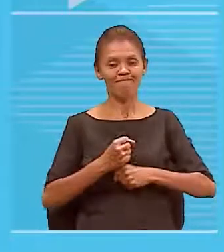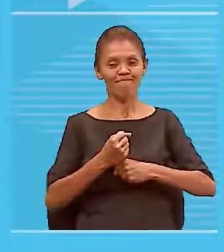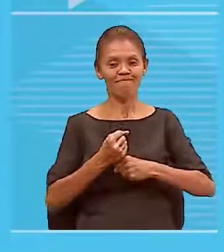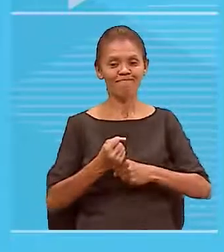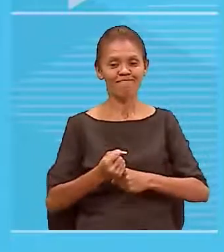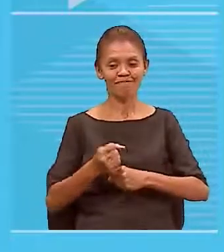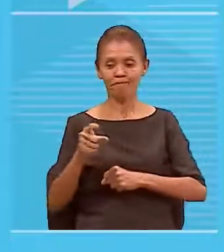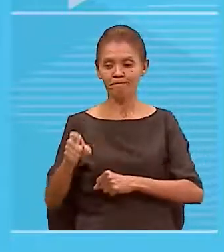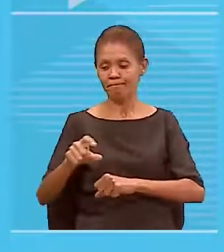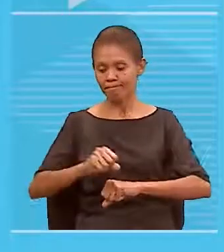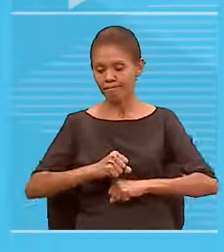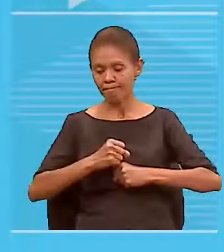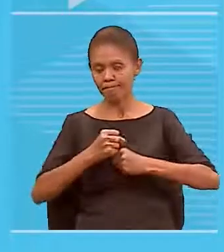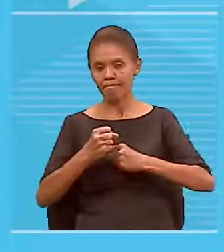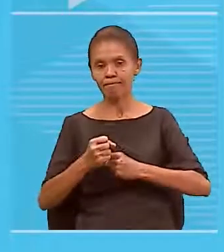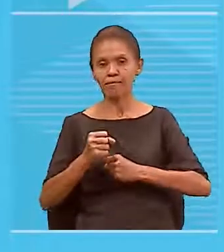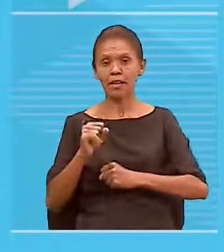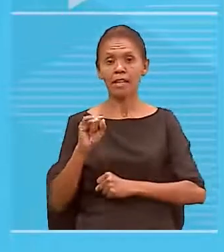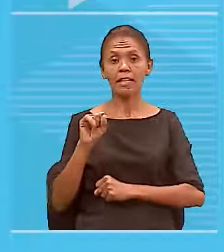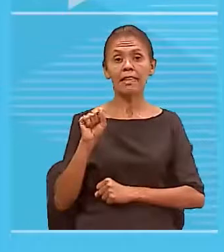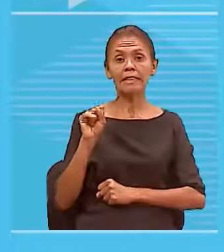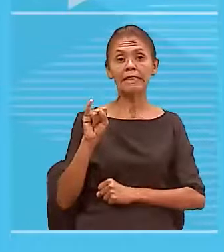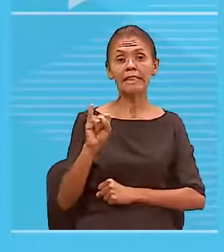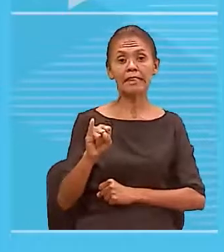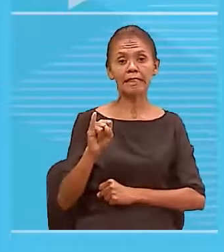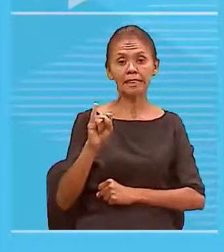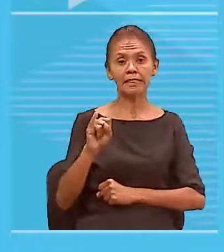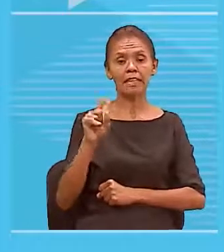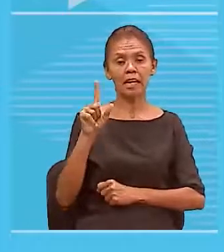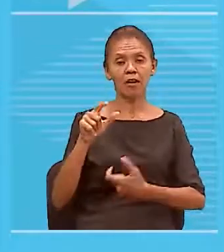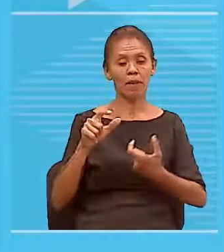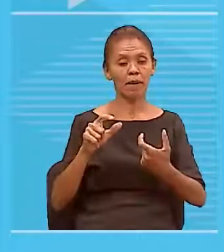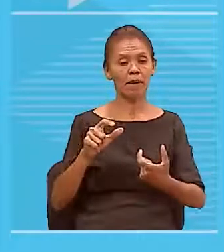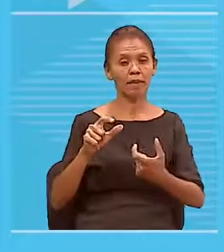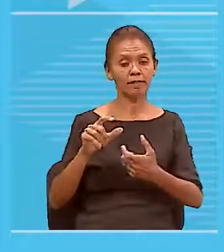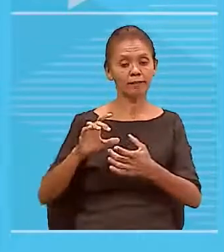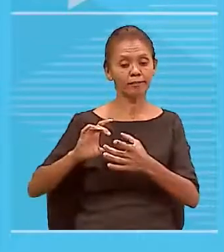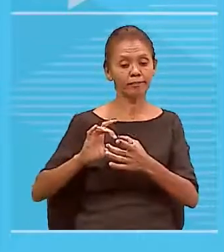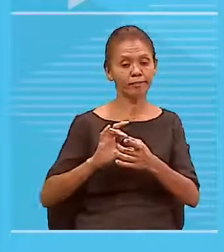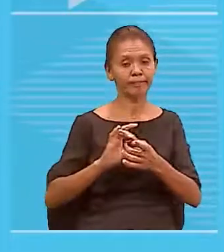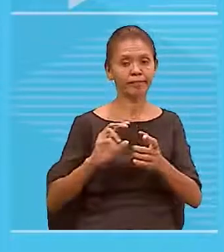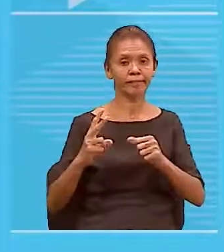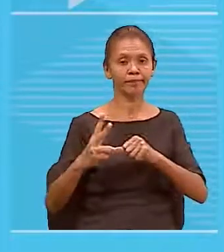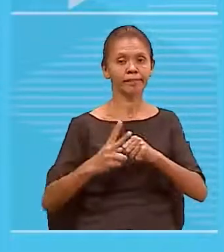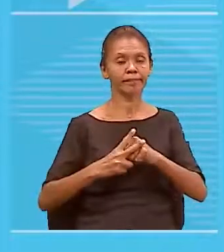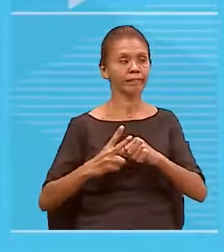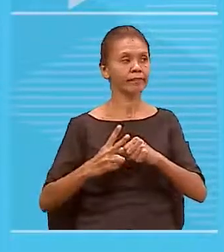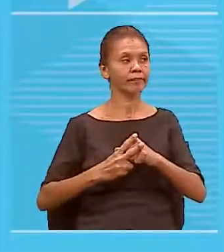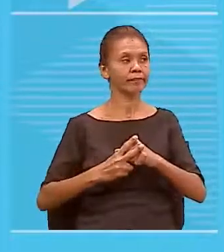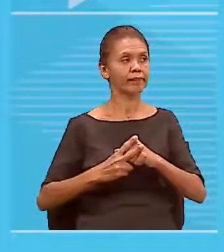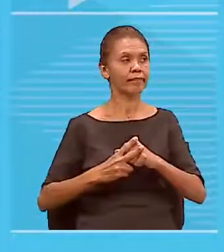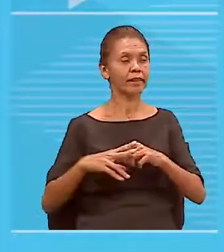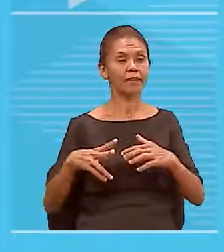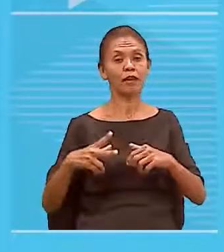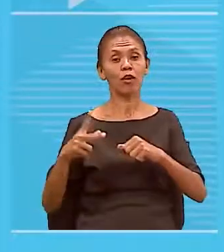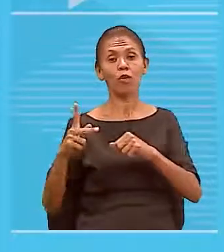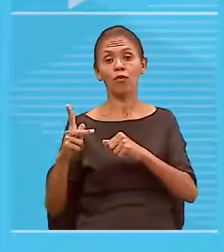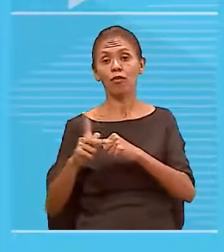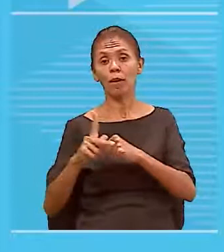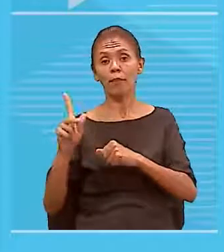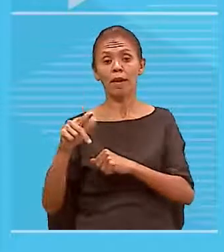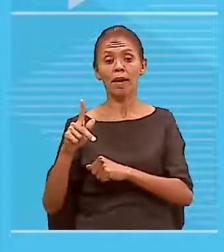ele se esforça e se é uma partícula integrante do verbo eu diria que o verbo aí seria pronominal